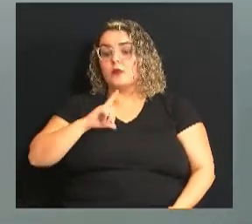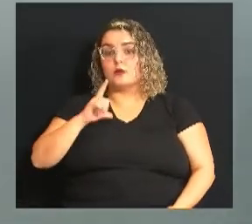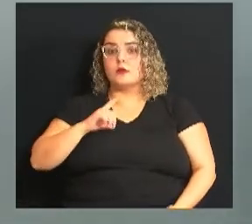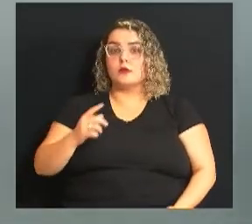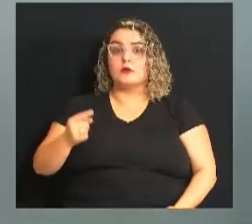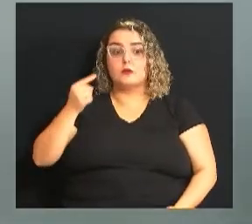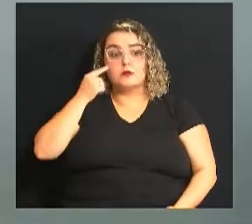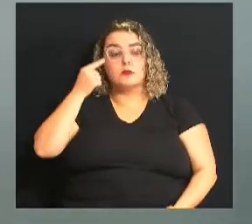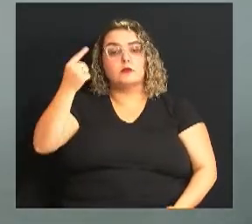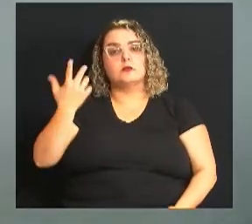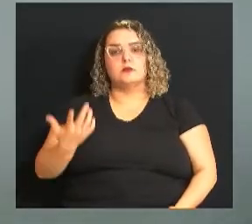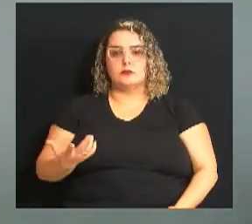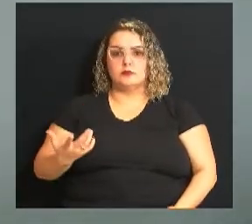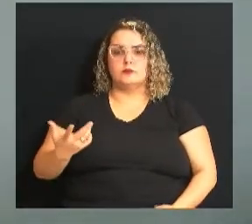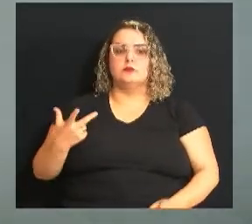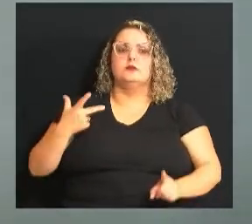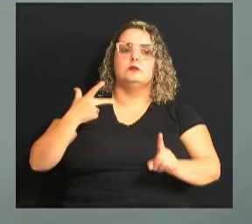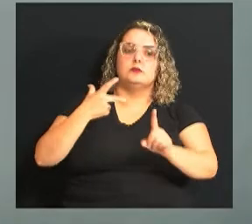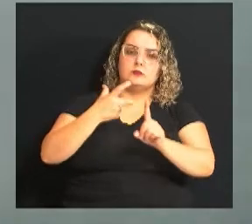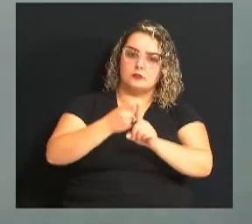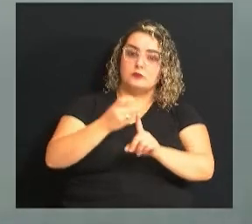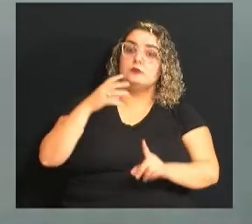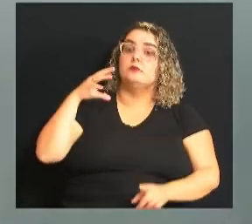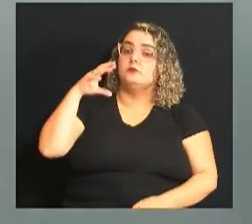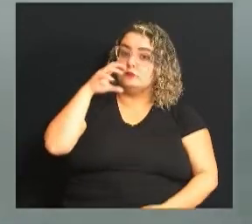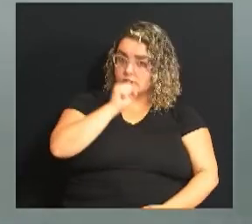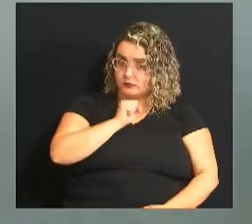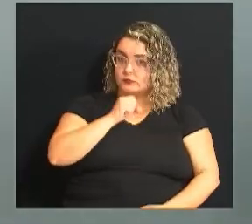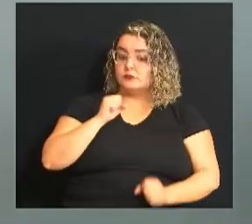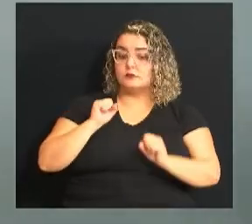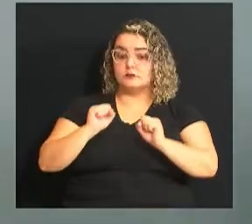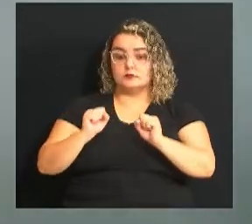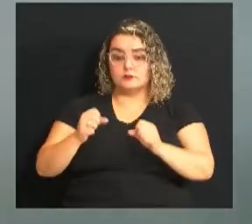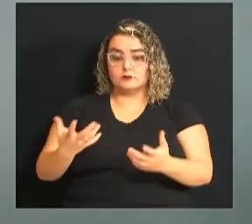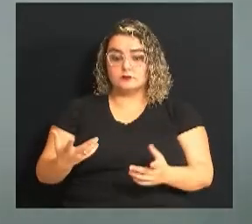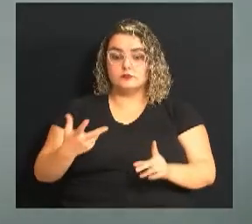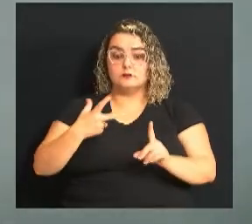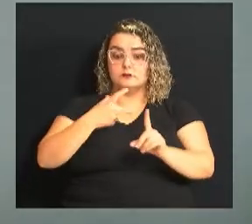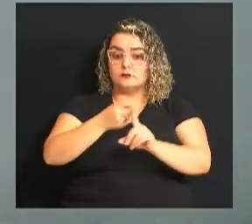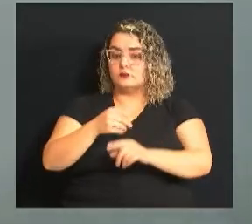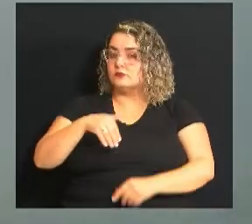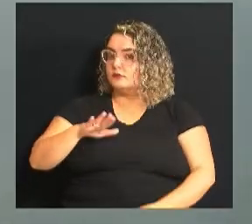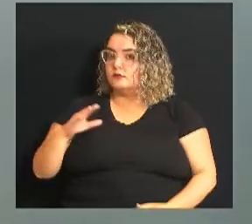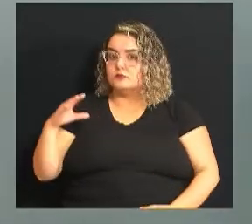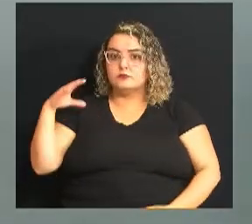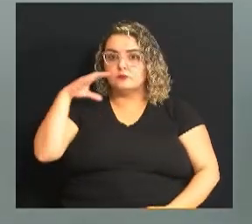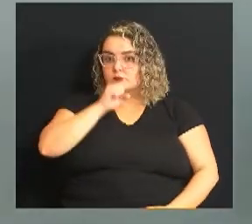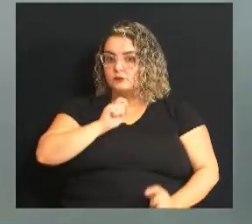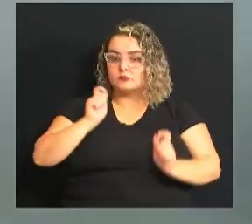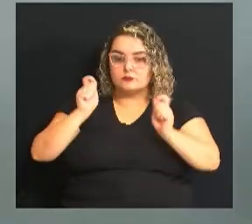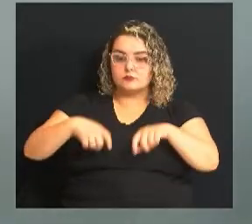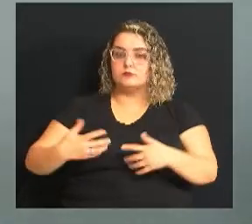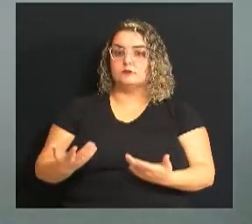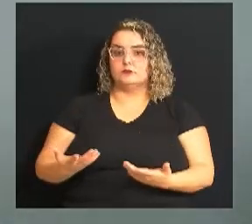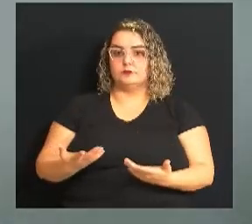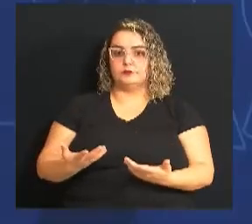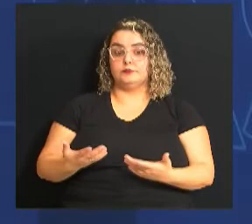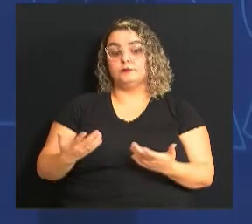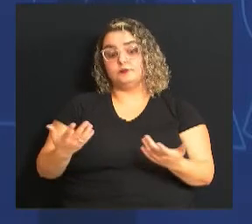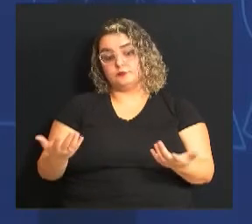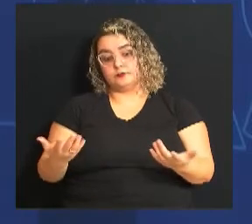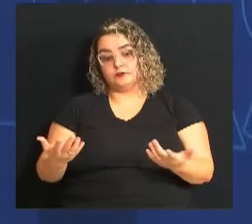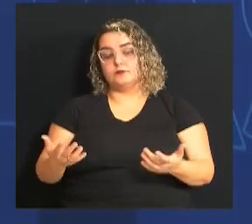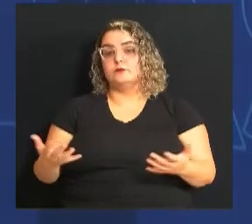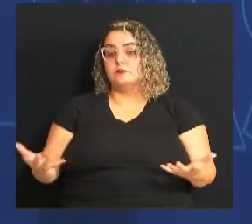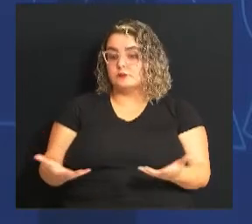as vacinas cheguem em breve e que a gente possa vacinar o mais rápido possível. E até para corroborar